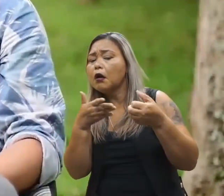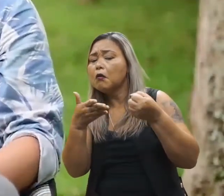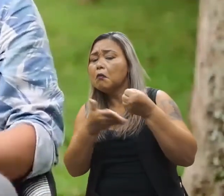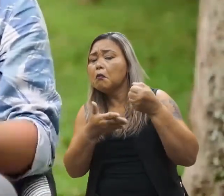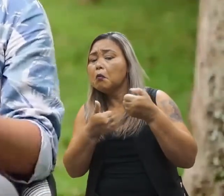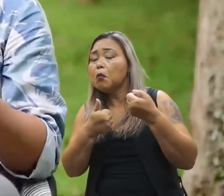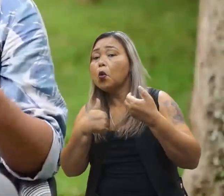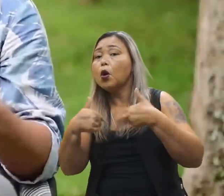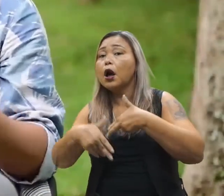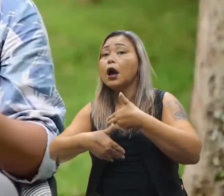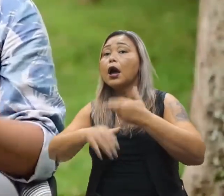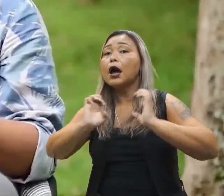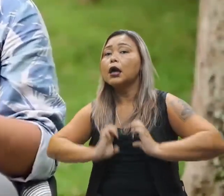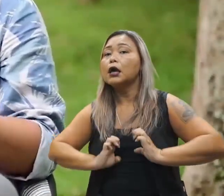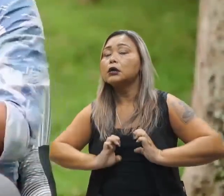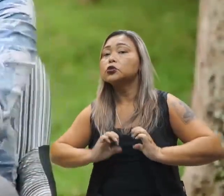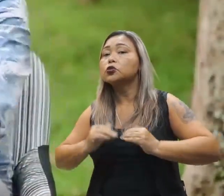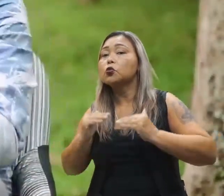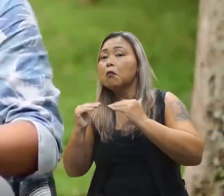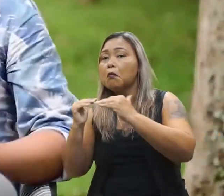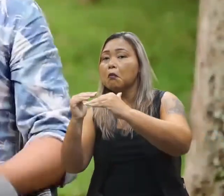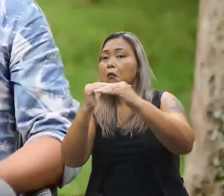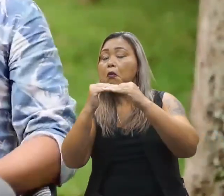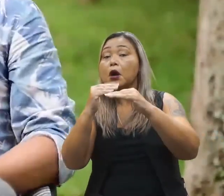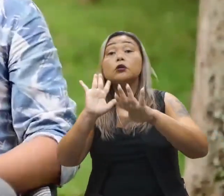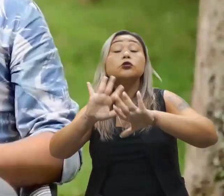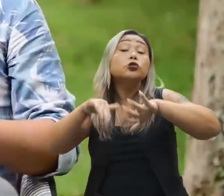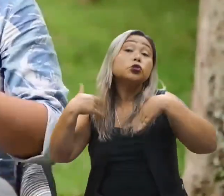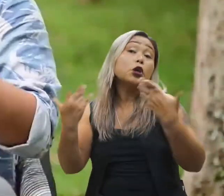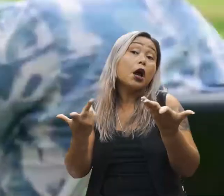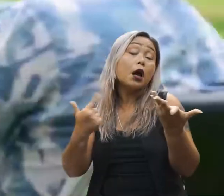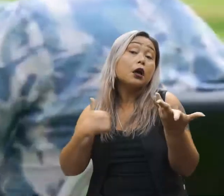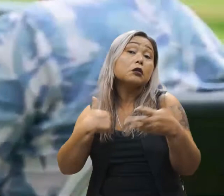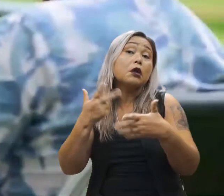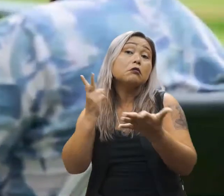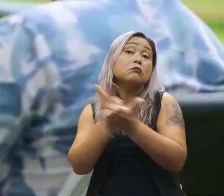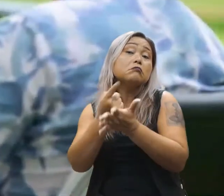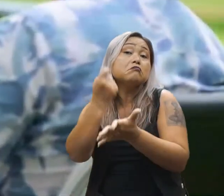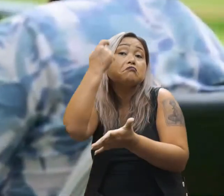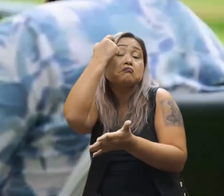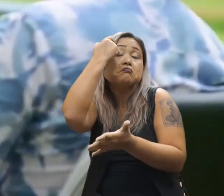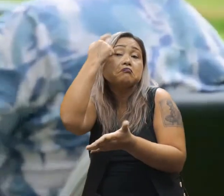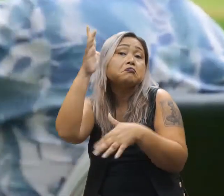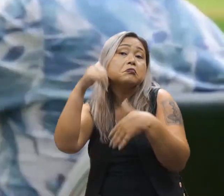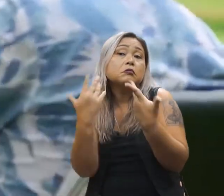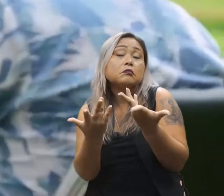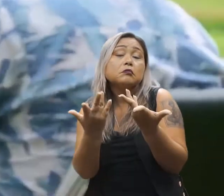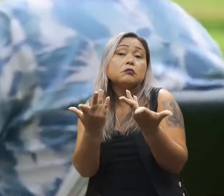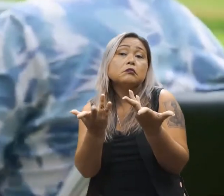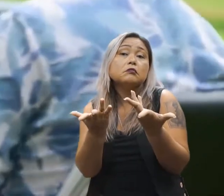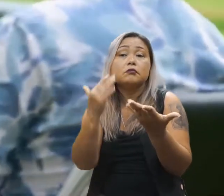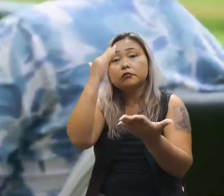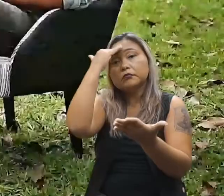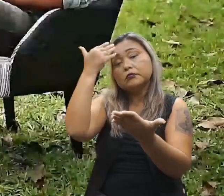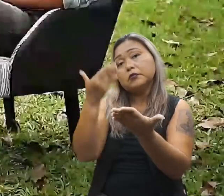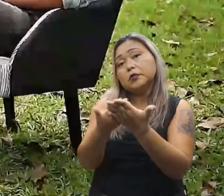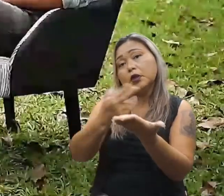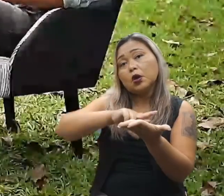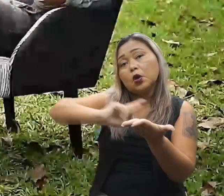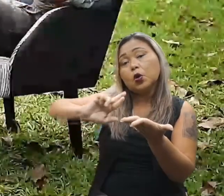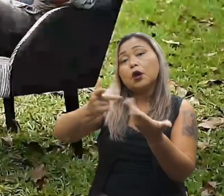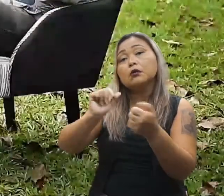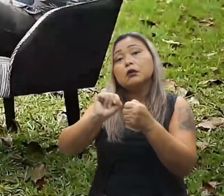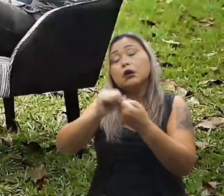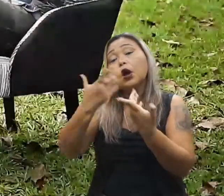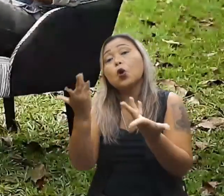comum, já que a gente não compartilha dos mesmos ideais, crenças religiosas, concepções de gênero, por exemplo,